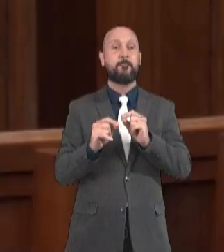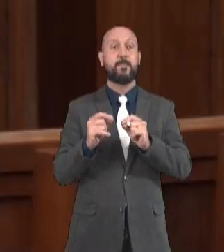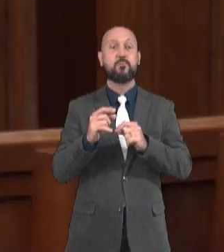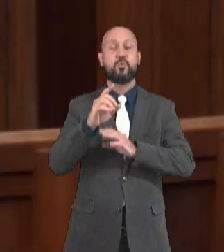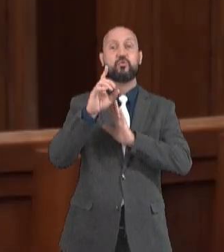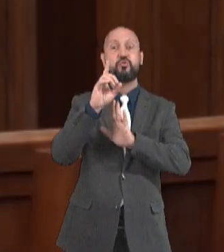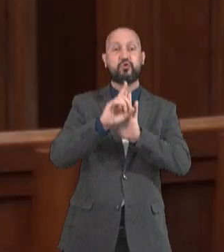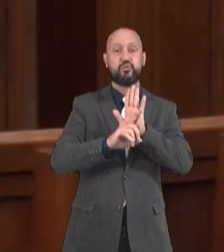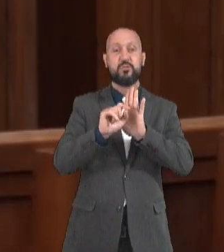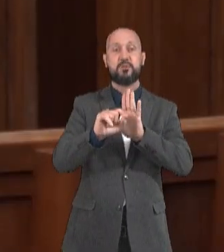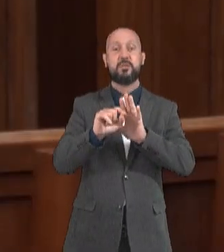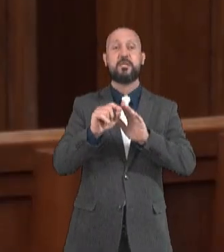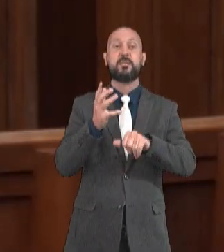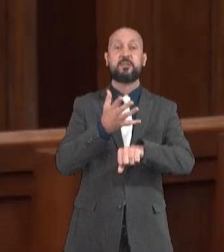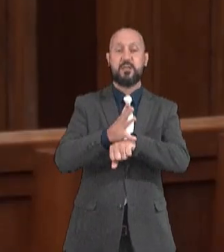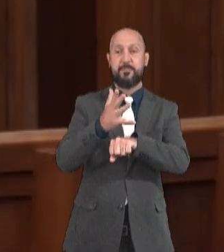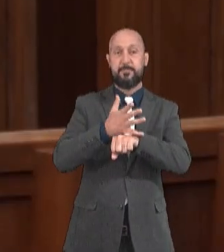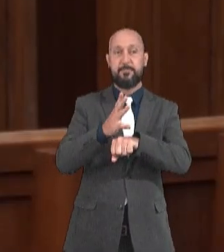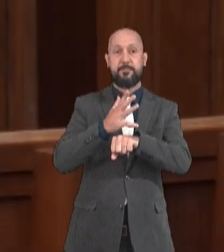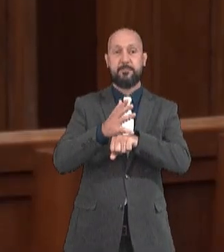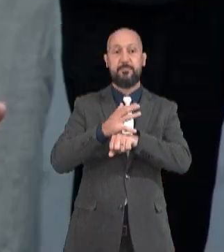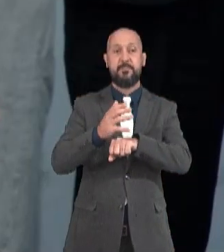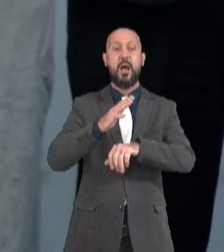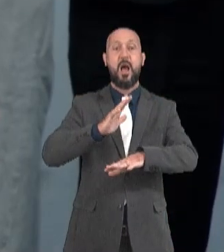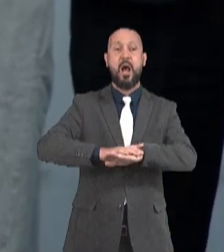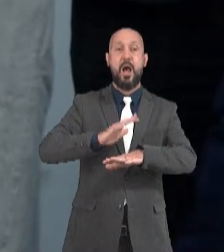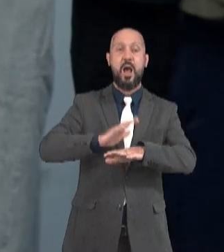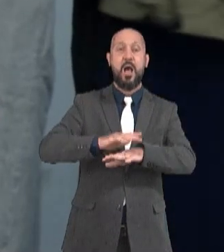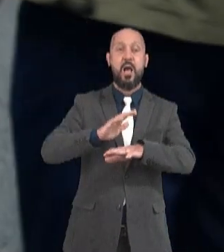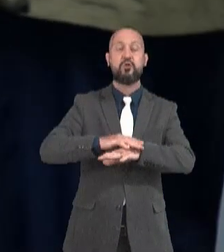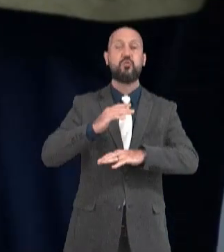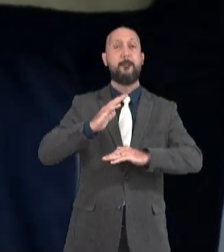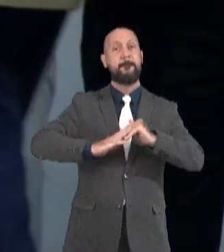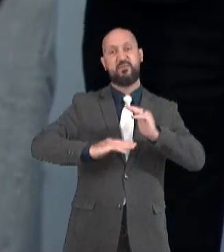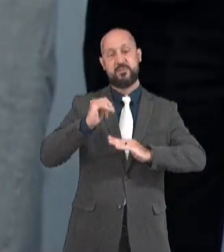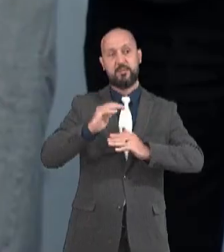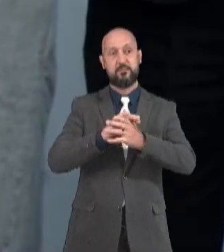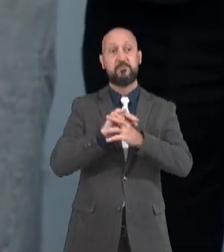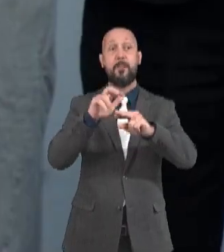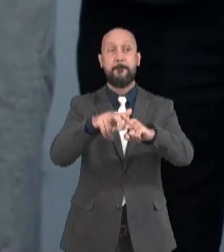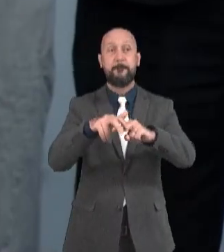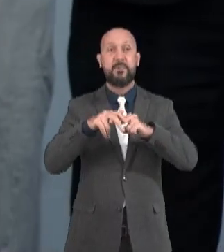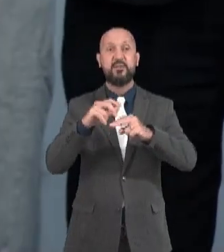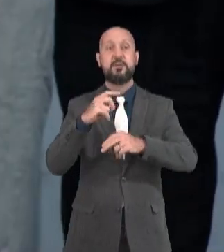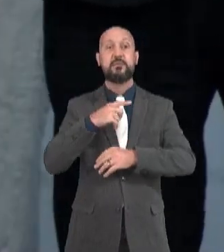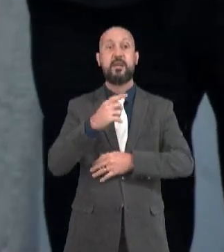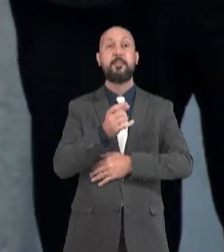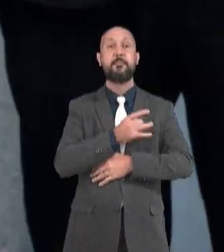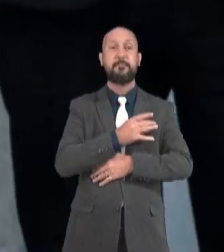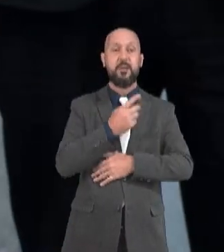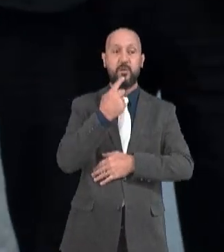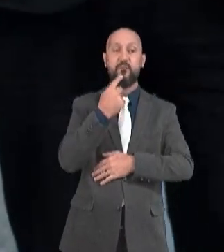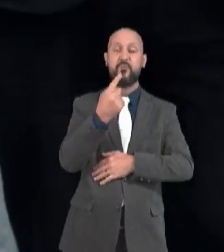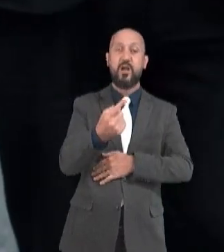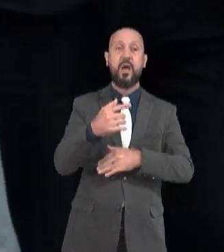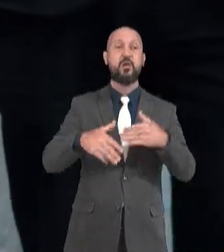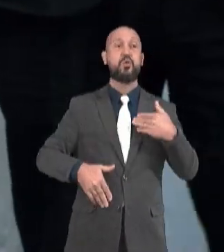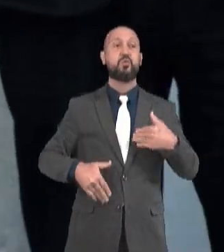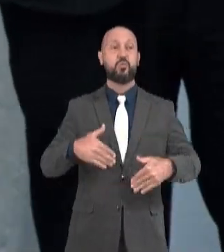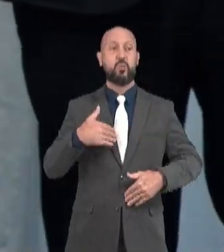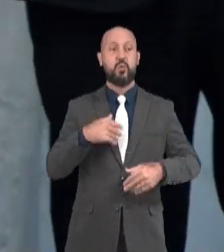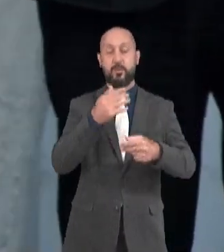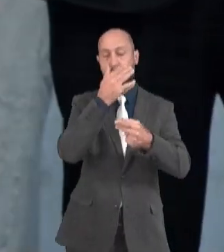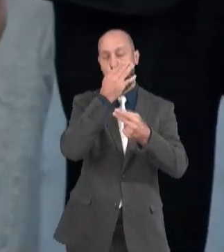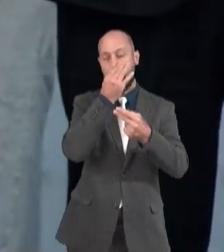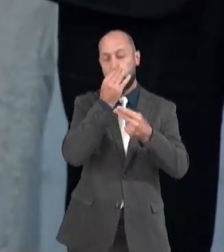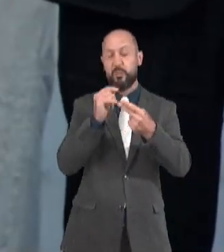seu direito de exercer com autonomia a sua profissão. E, portanto, elas têm medo de falar sobre o corpo humano,